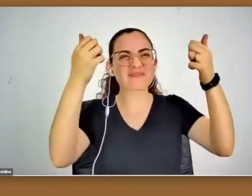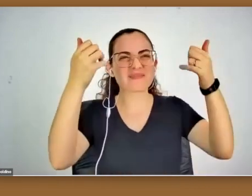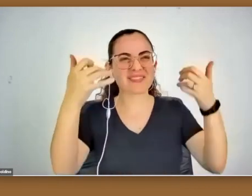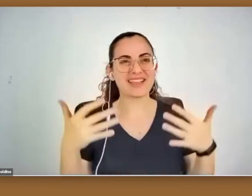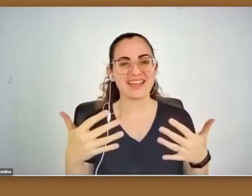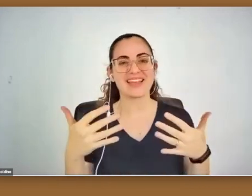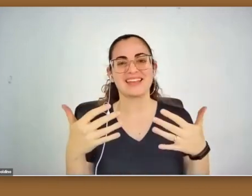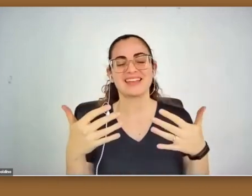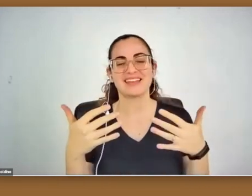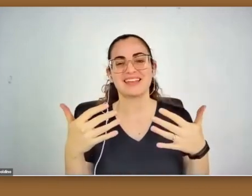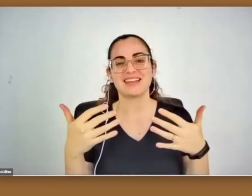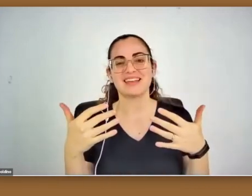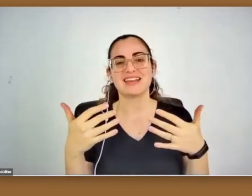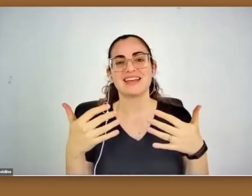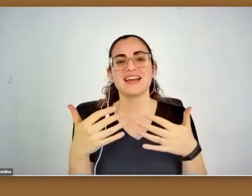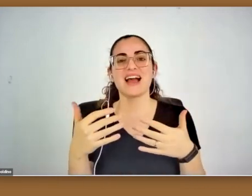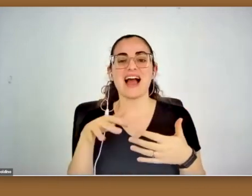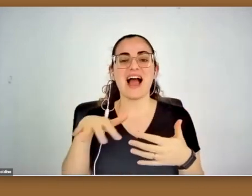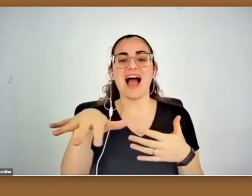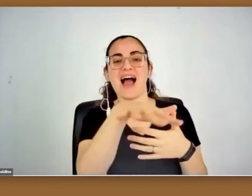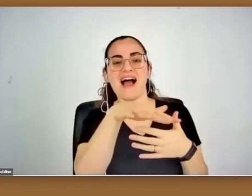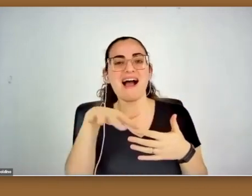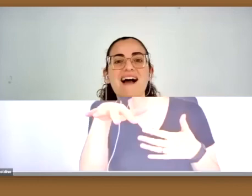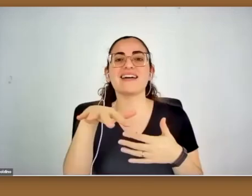apaixonada por essa área.